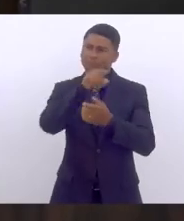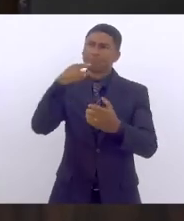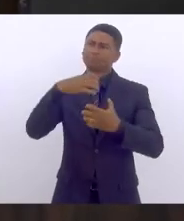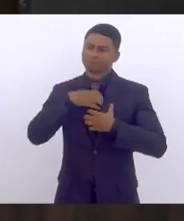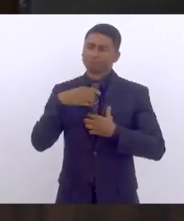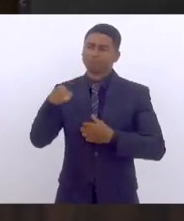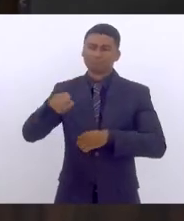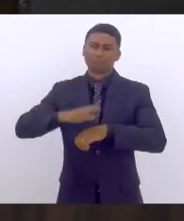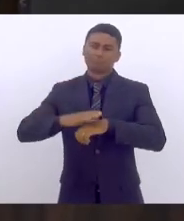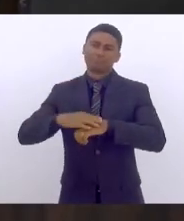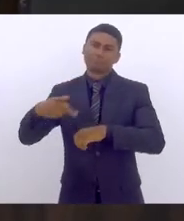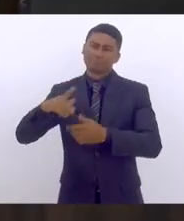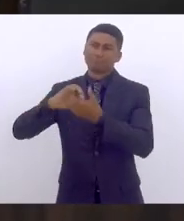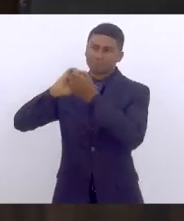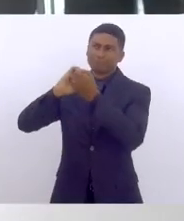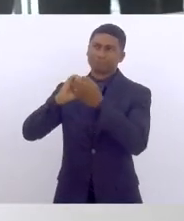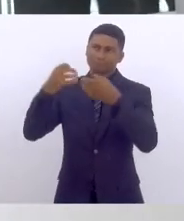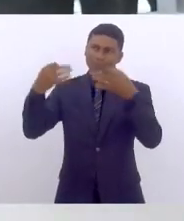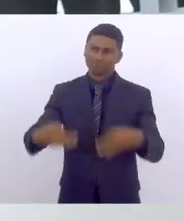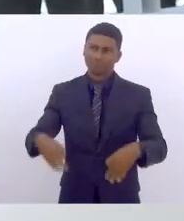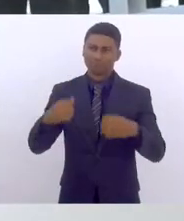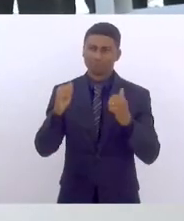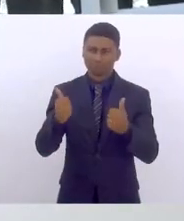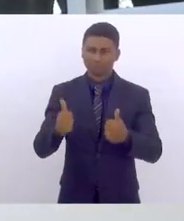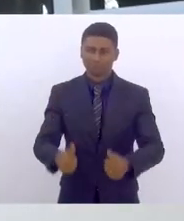pelo deputado autor do projeto.